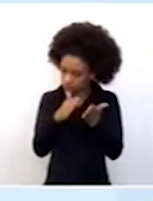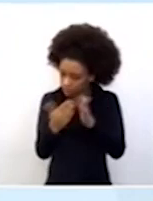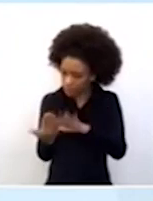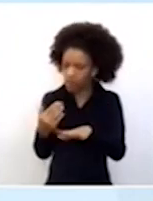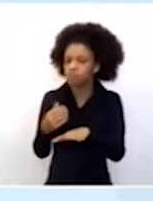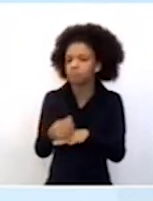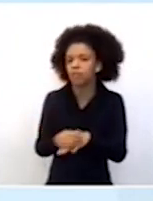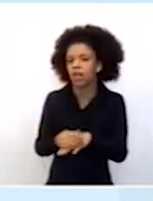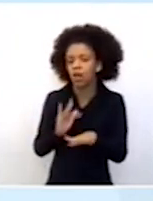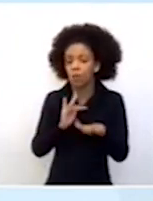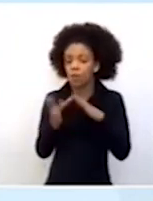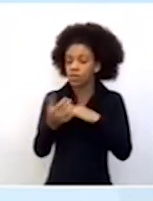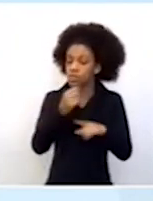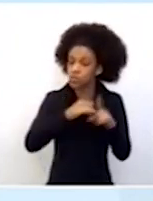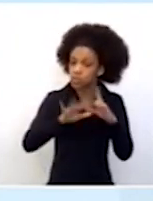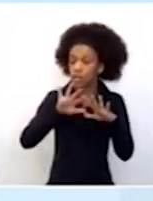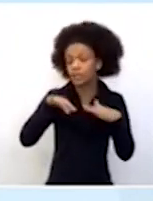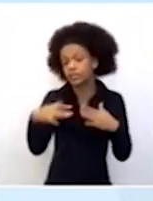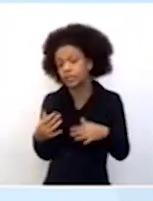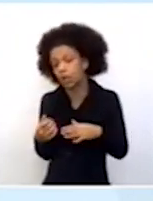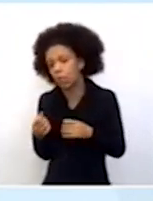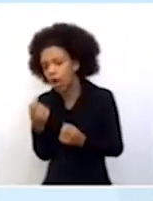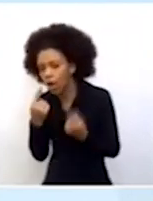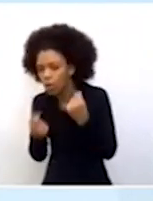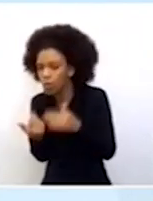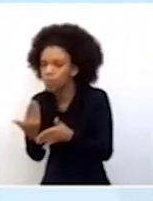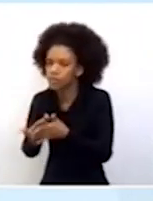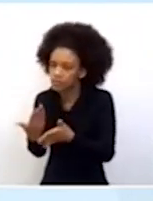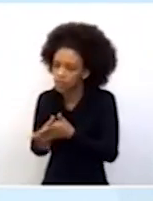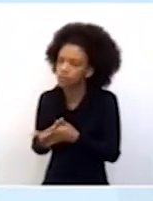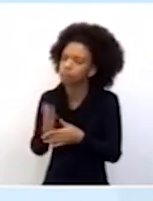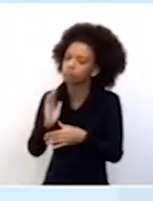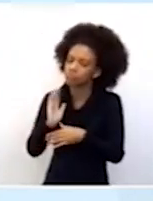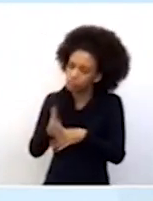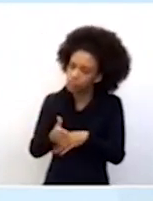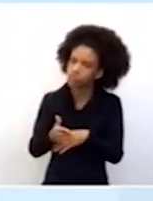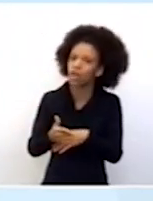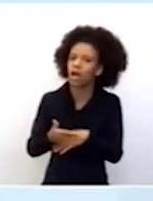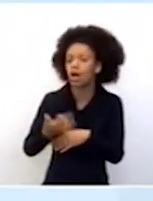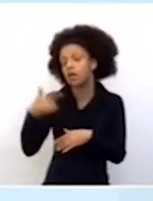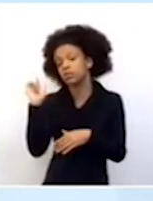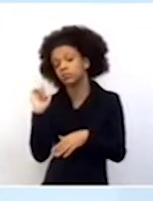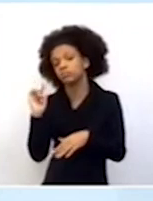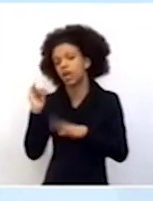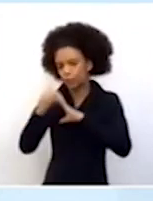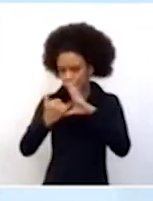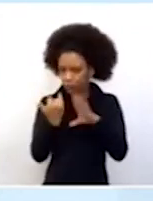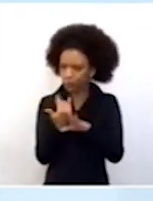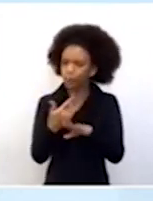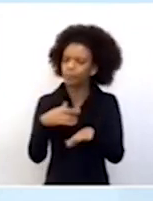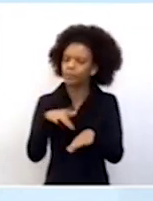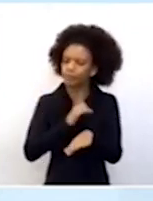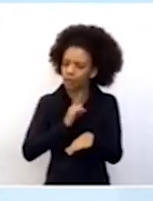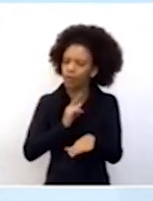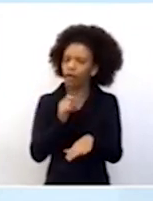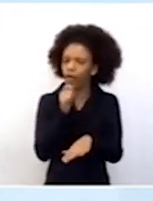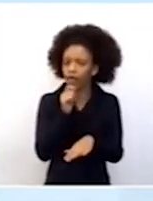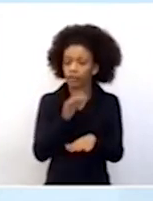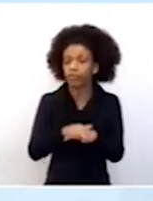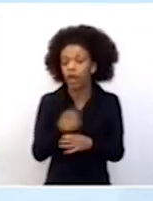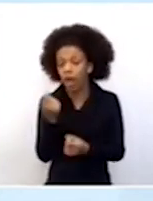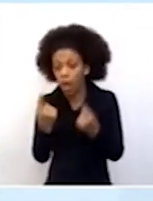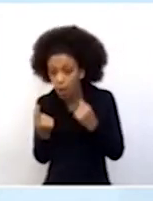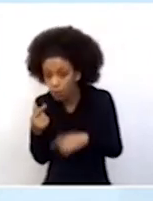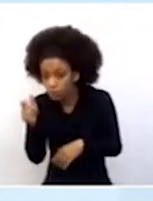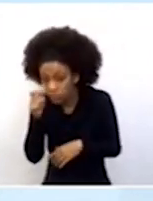sociais. Então, algumas aulas que já passaram estão lá no YouTube, né? Vale a pena dar uma conferida. Alguns estão assistindo as aulas